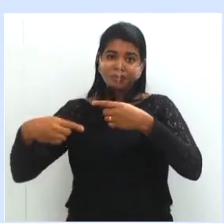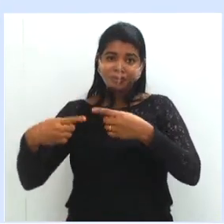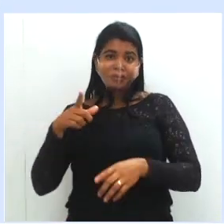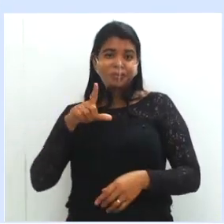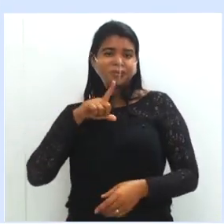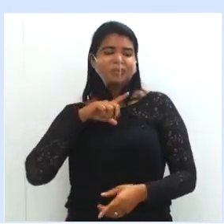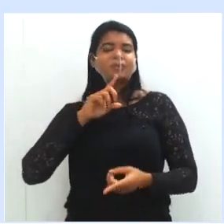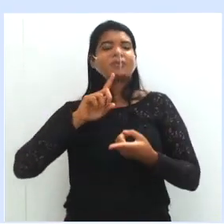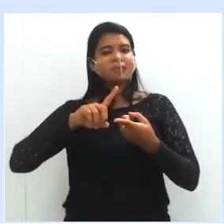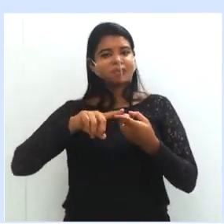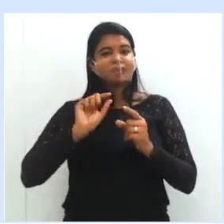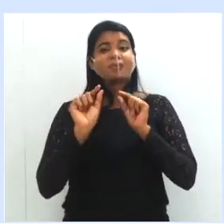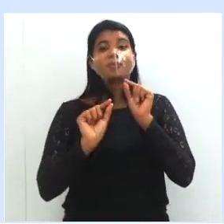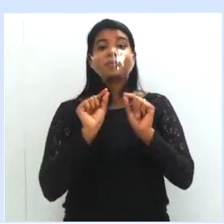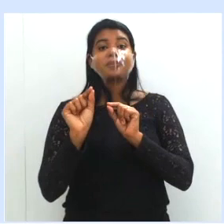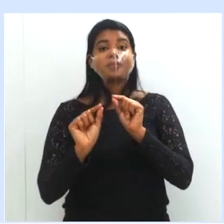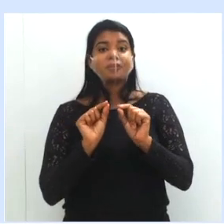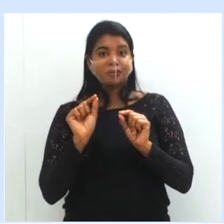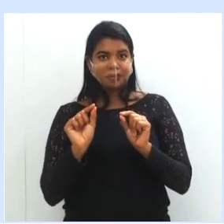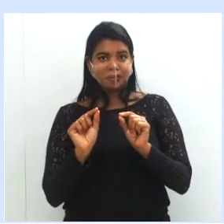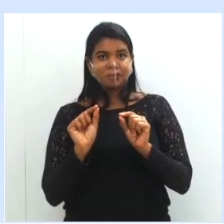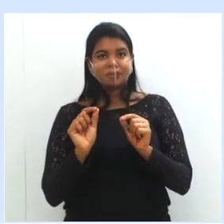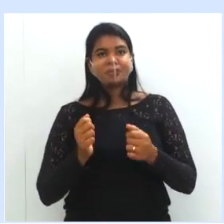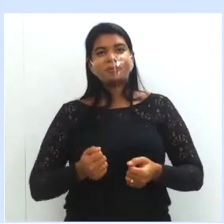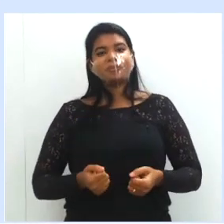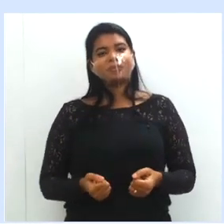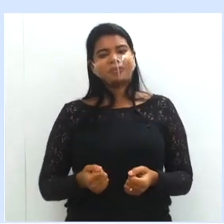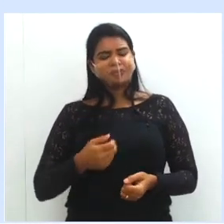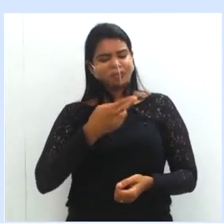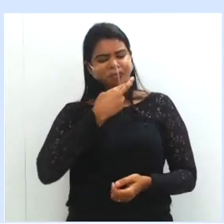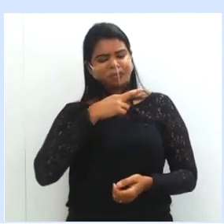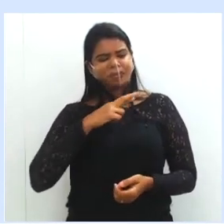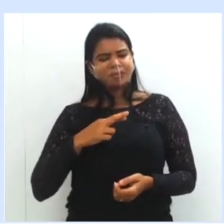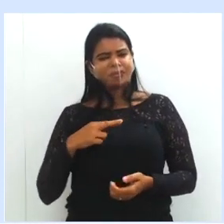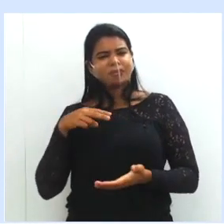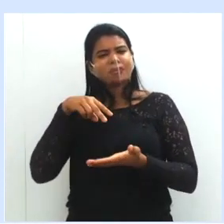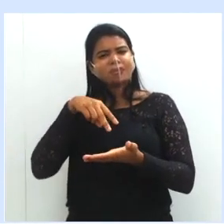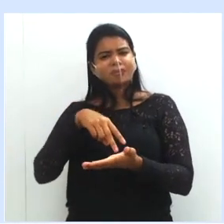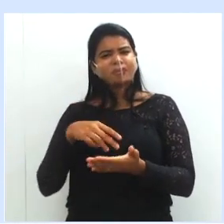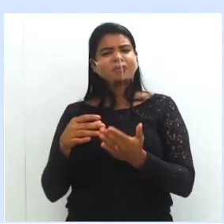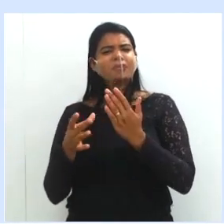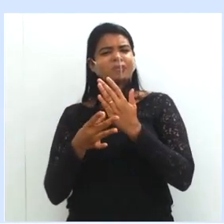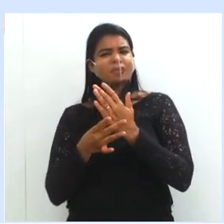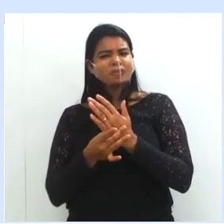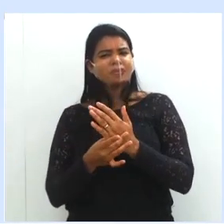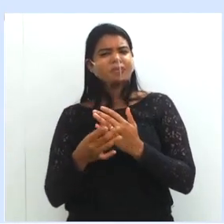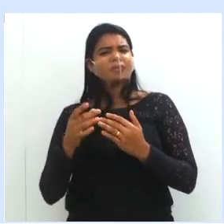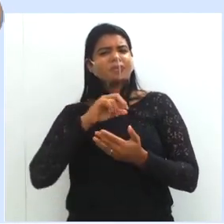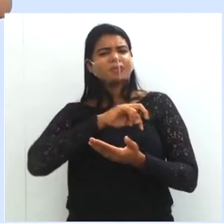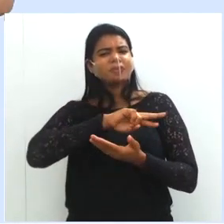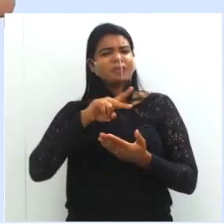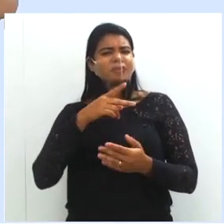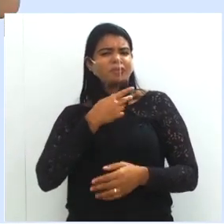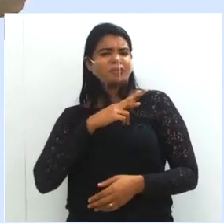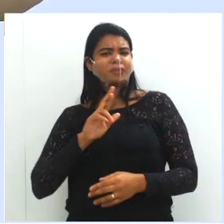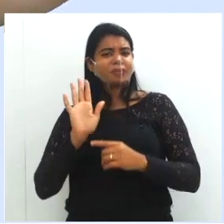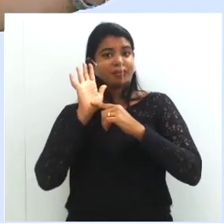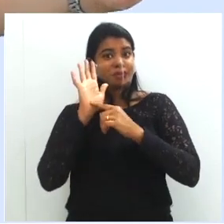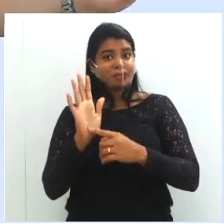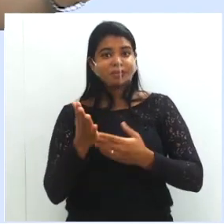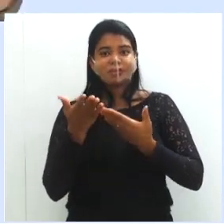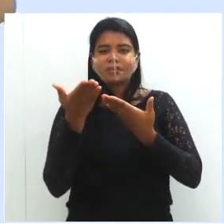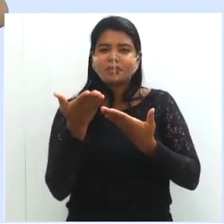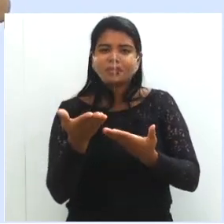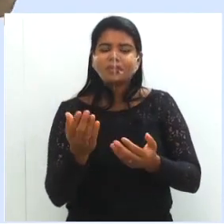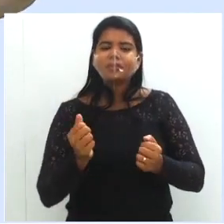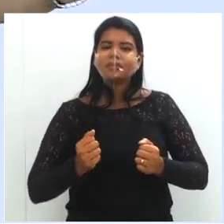e nós temos também o quê? A atuação da religião, das tradições religiosas. Então procurei mostrar a